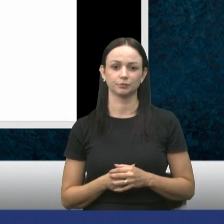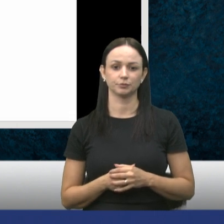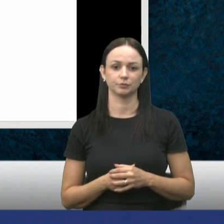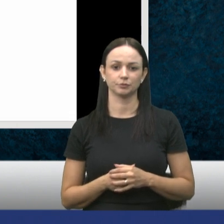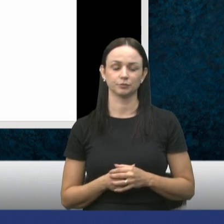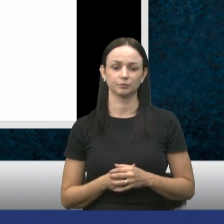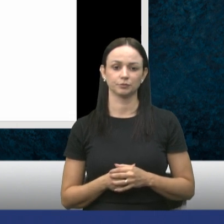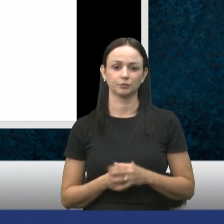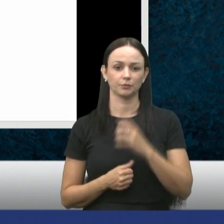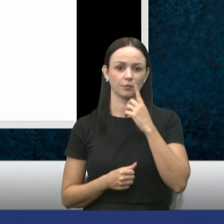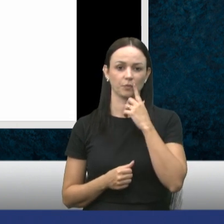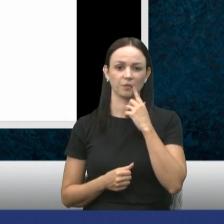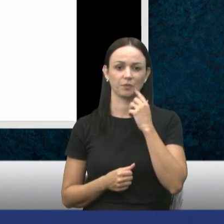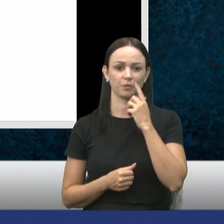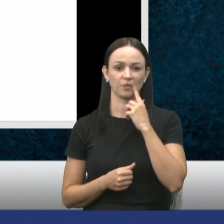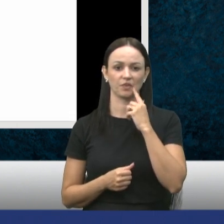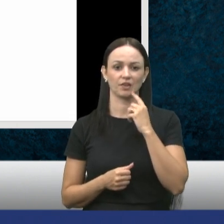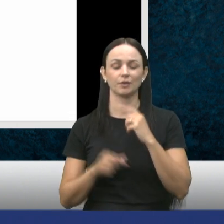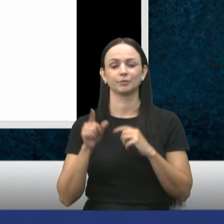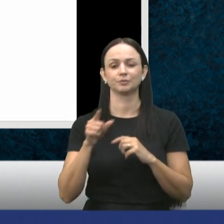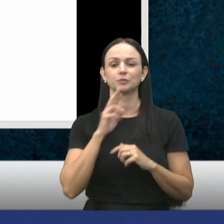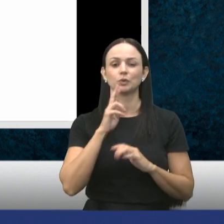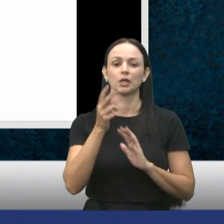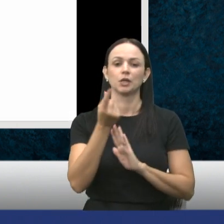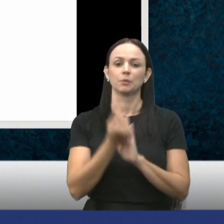Em relação ao resultado